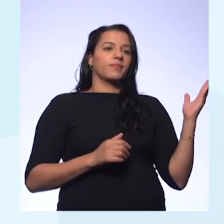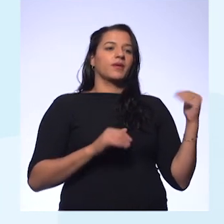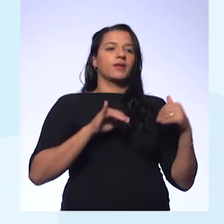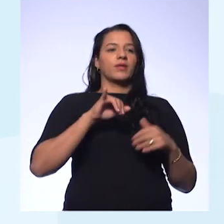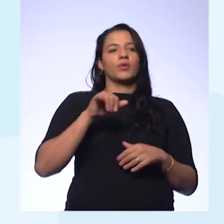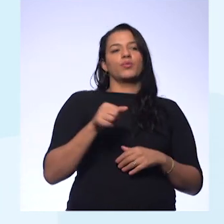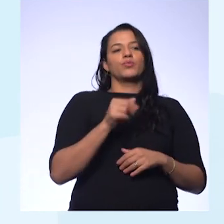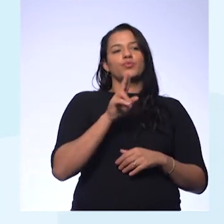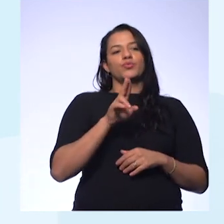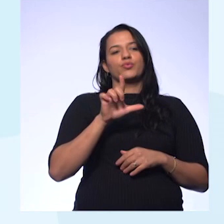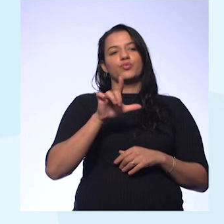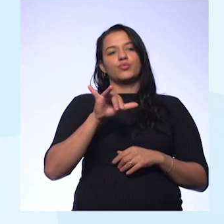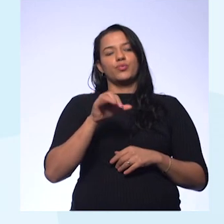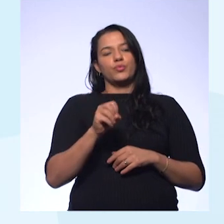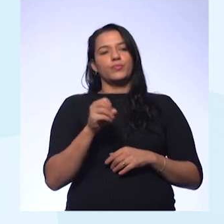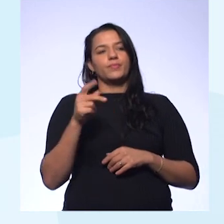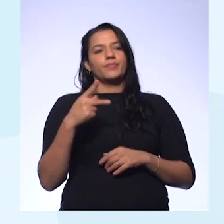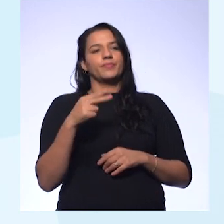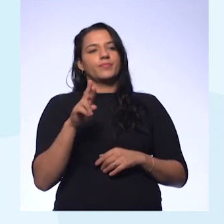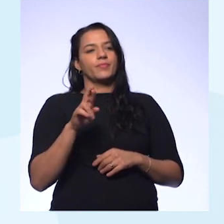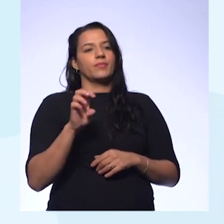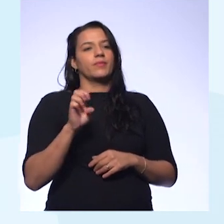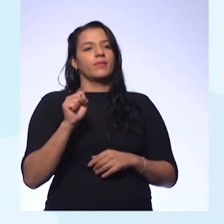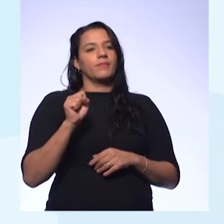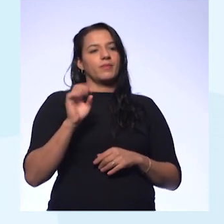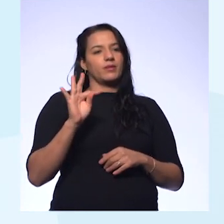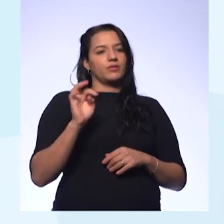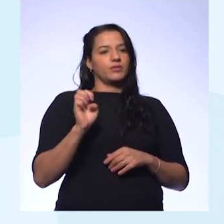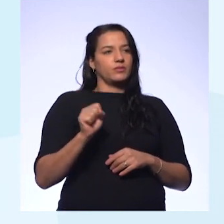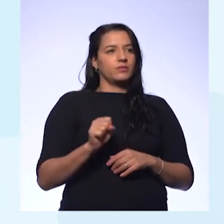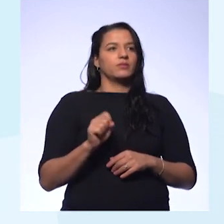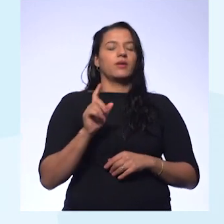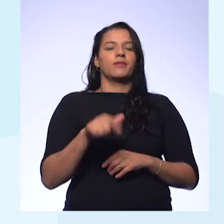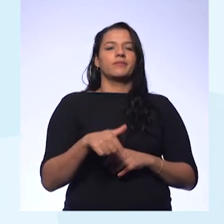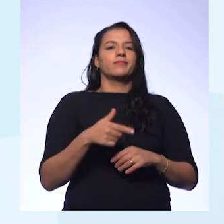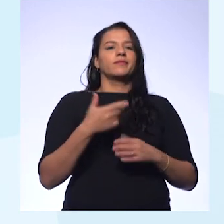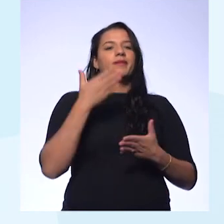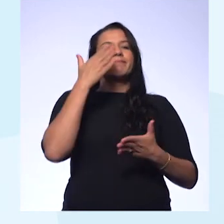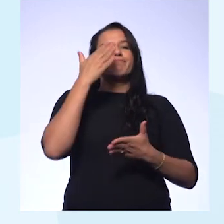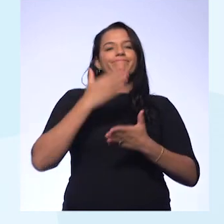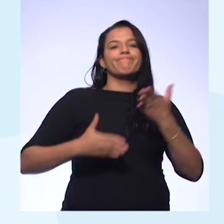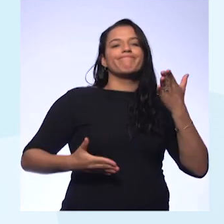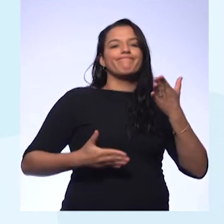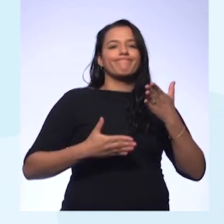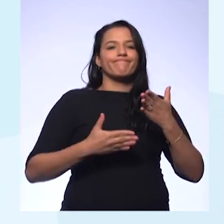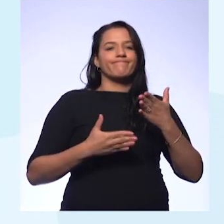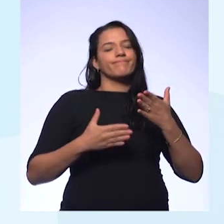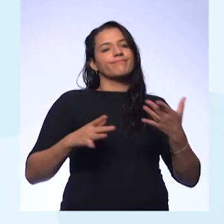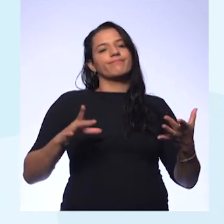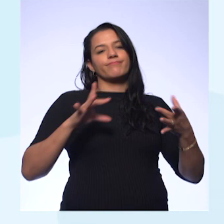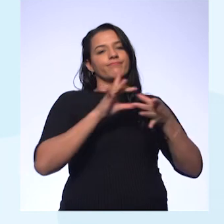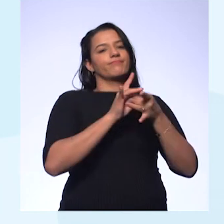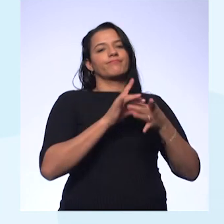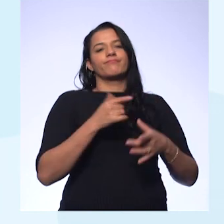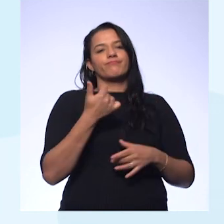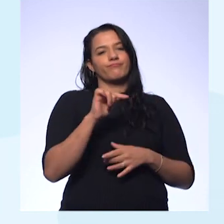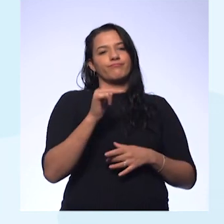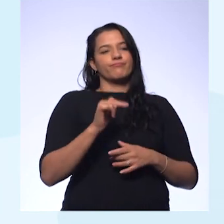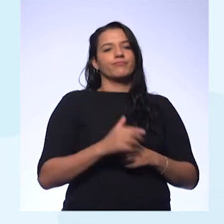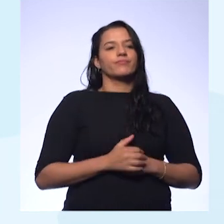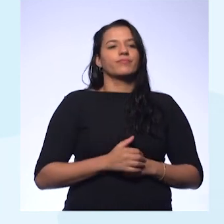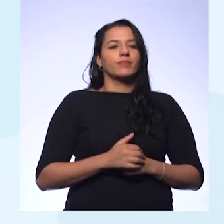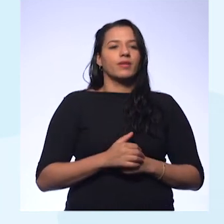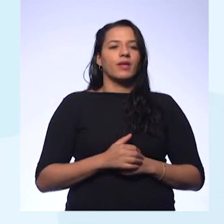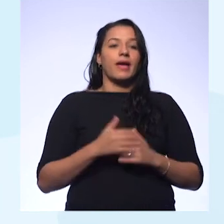Prestes, tá? Então, a própria indicação do Washington Luiz representa uma quebra na chamada política do café com leite. Aí, claro, Antônio